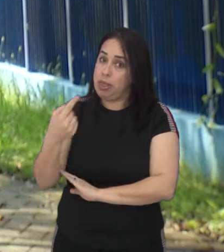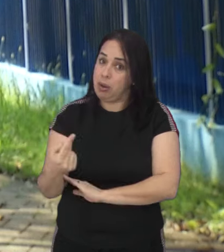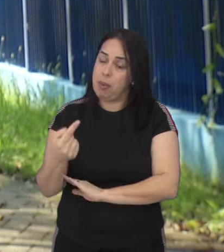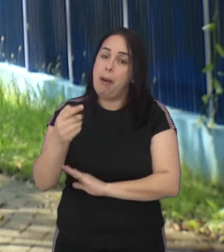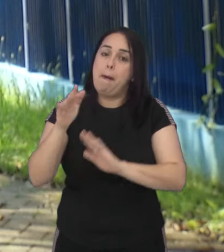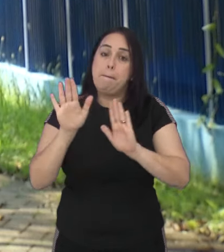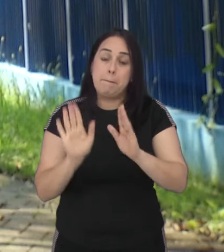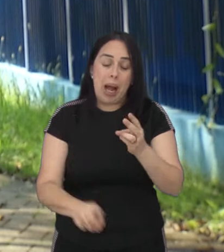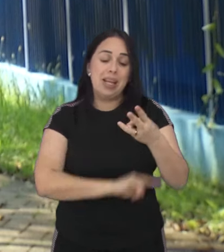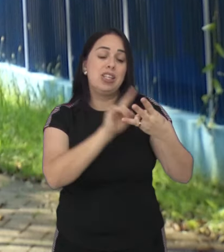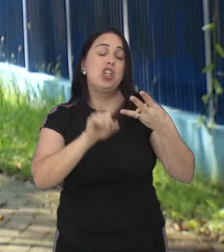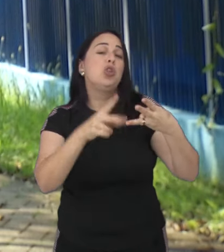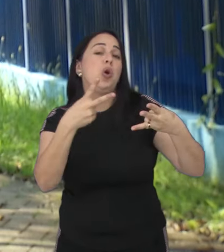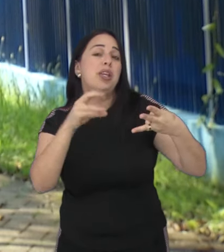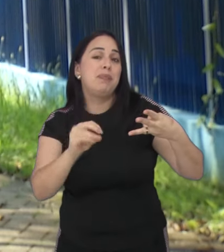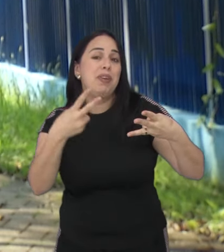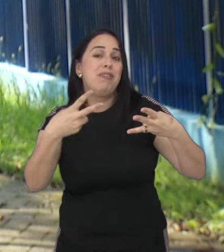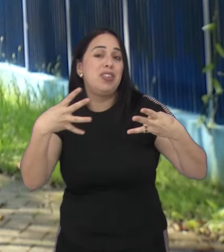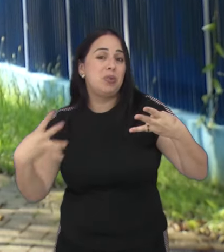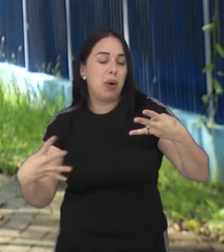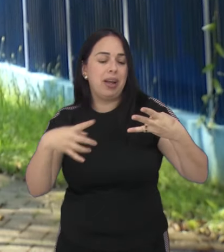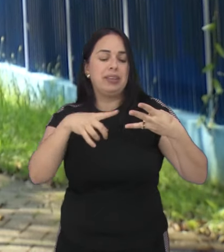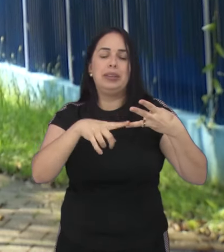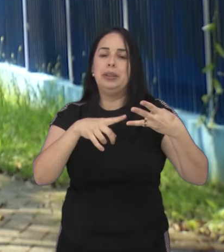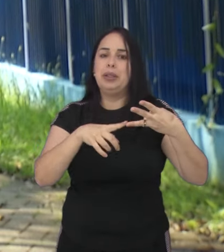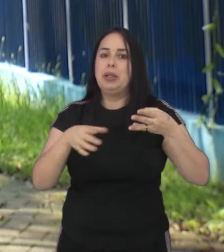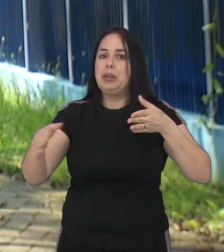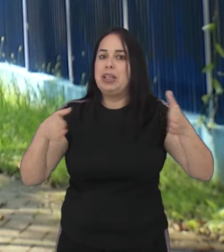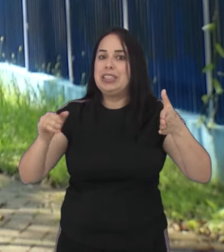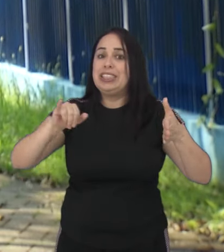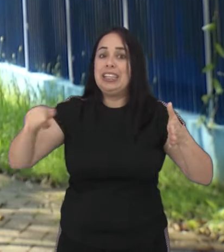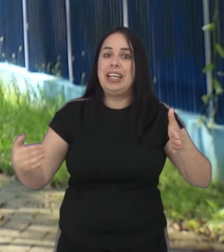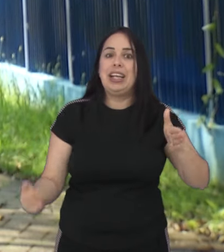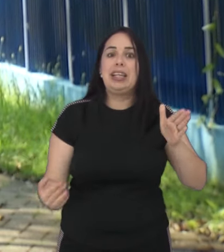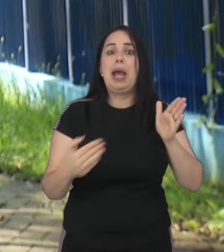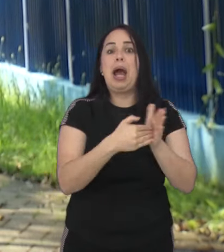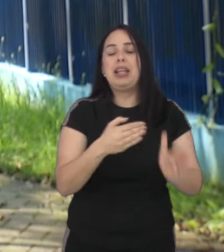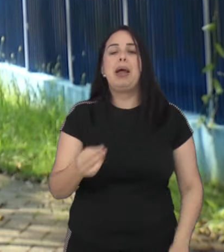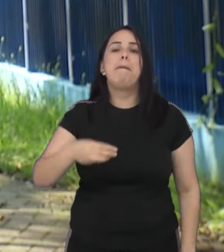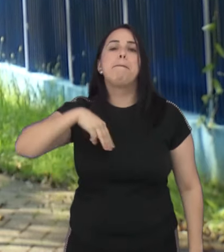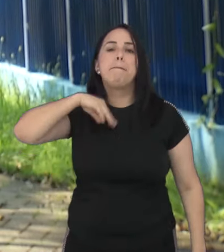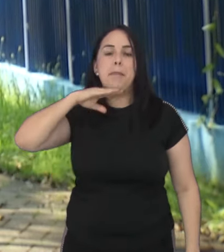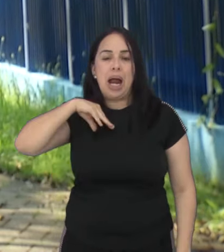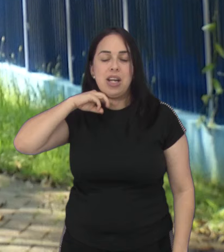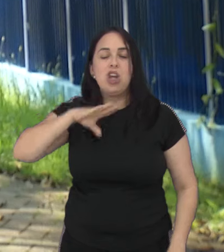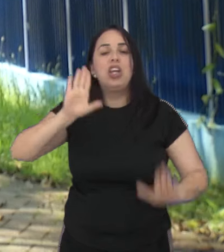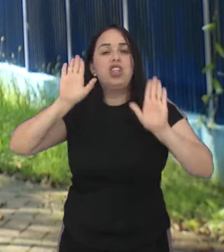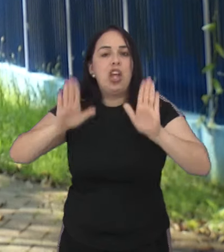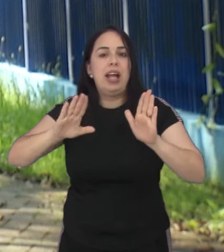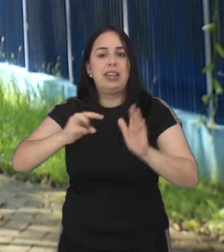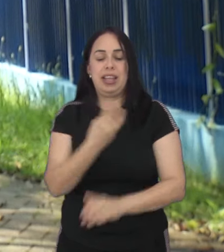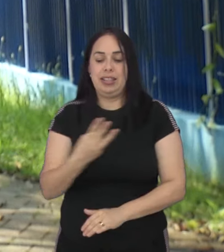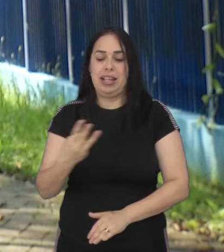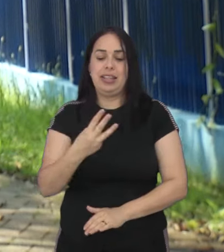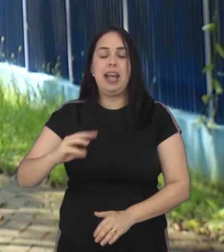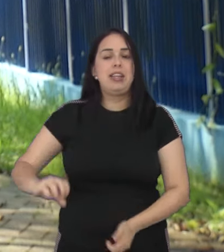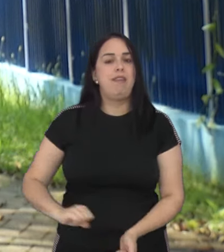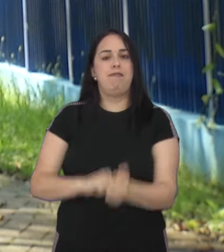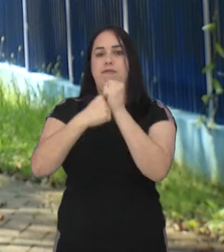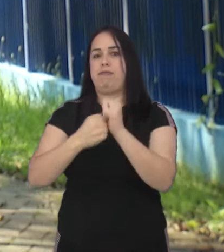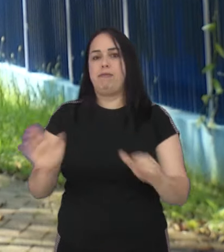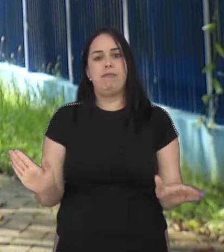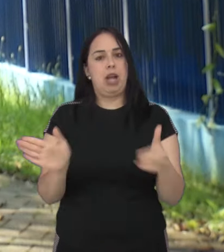51 mas em 2024 apenas nos três primeiros meses do ano 33 Adegas já passaram